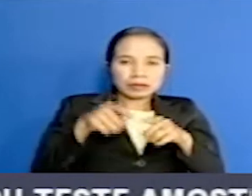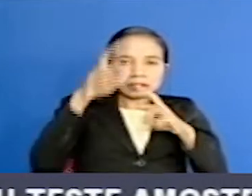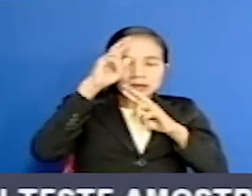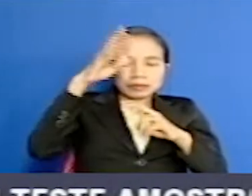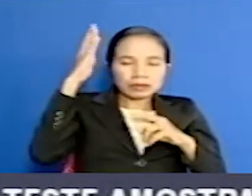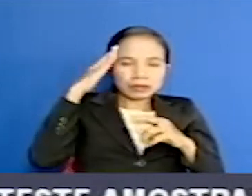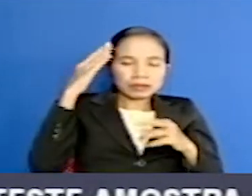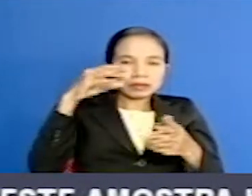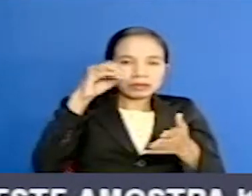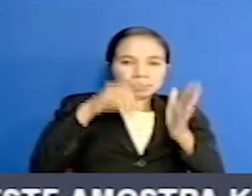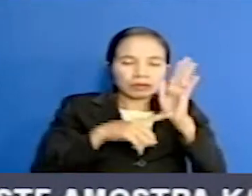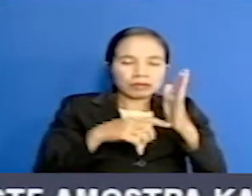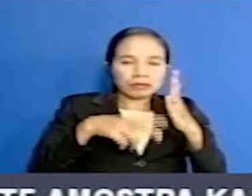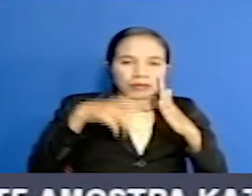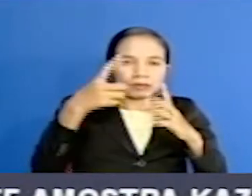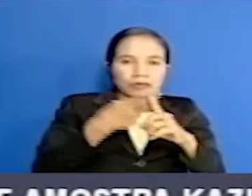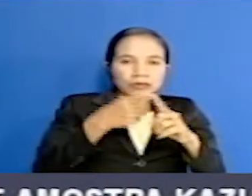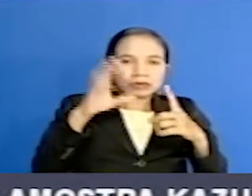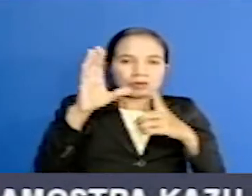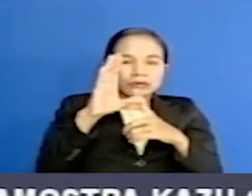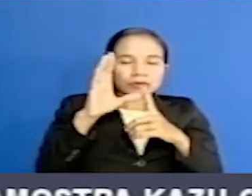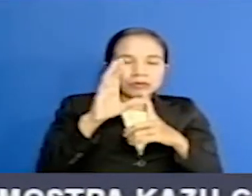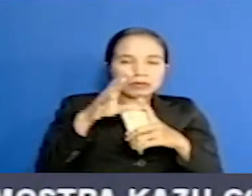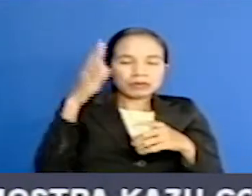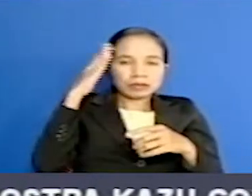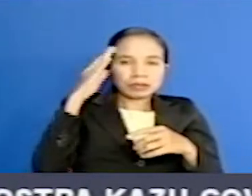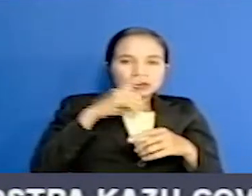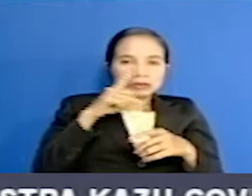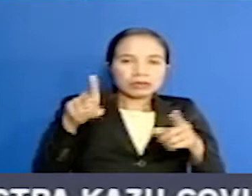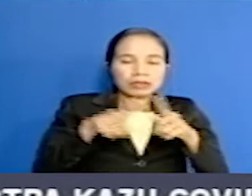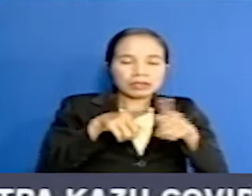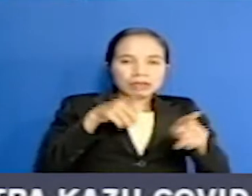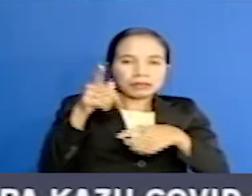o de hatur valor arte usi cultura no identidade lolos nudar cidadão soberano.